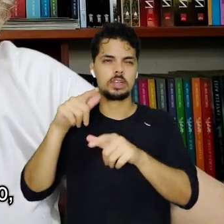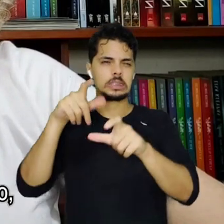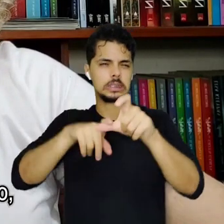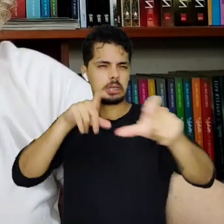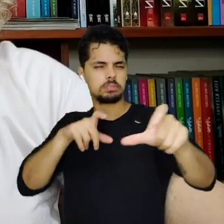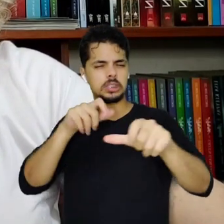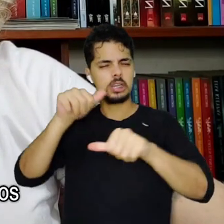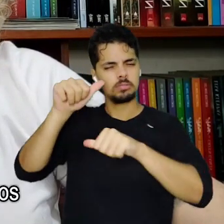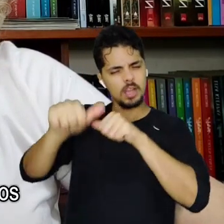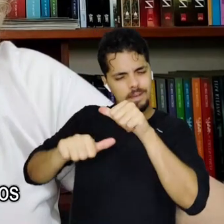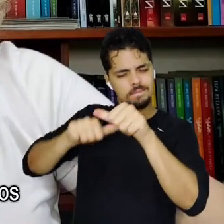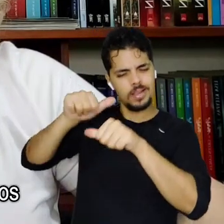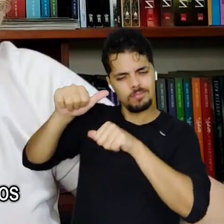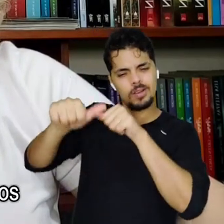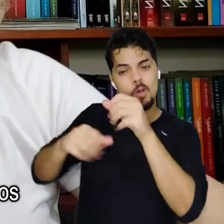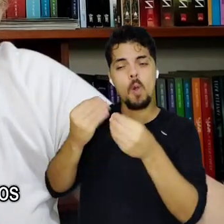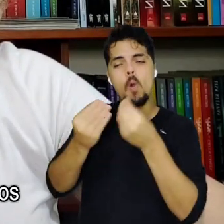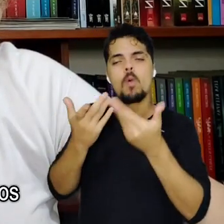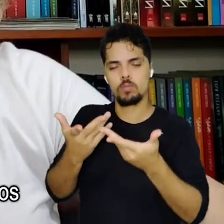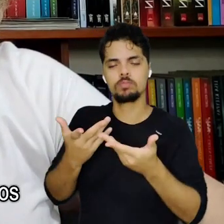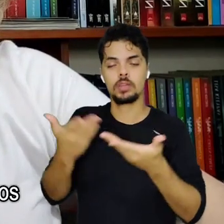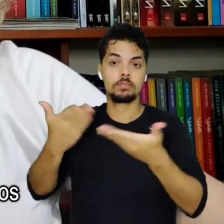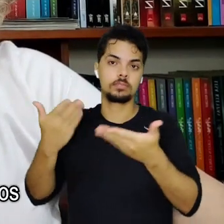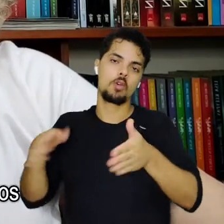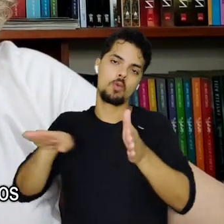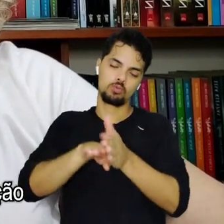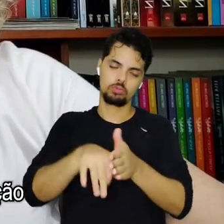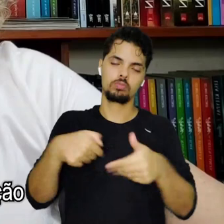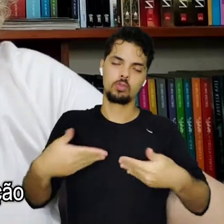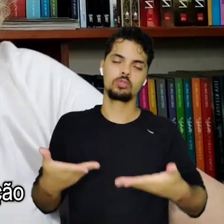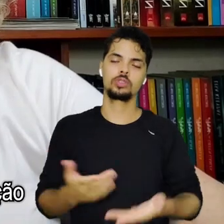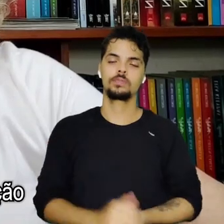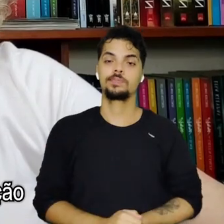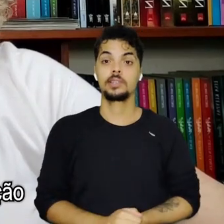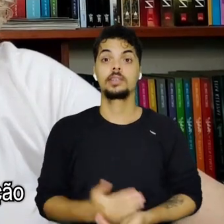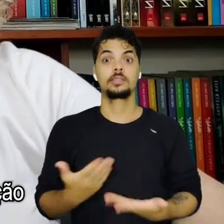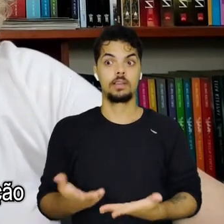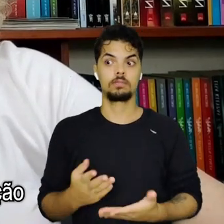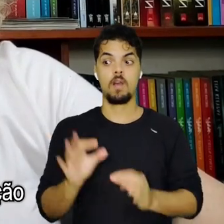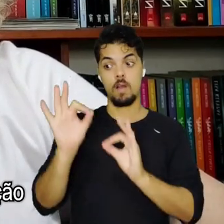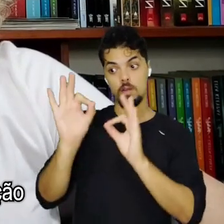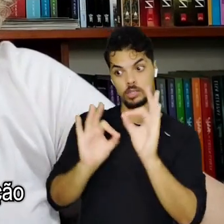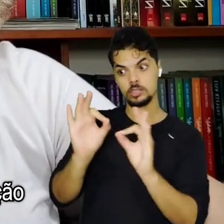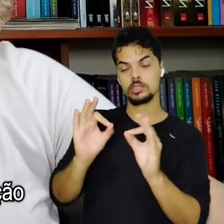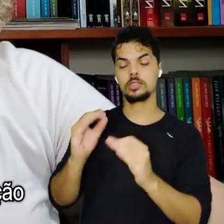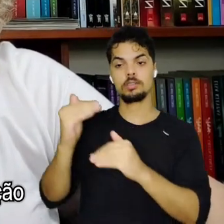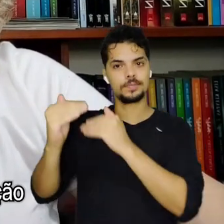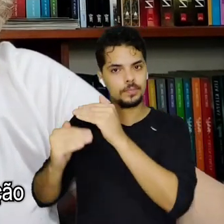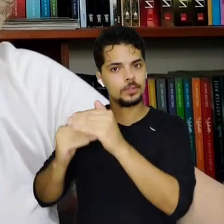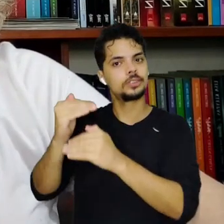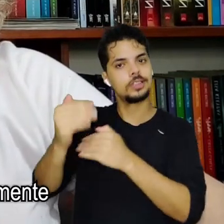contexto histórico, da elaboração de cada Constituição, e levantar os processos de luta e organização